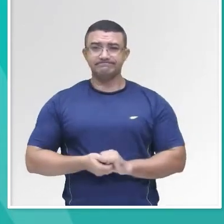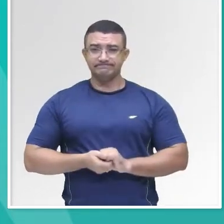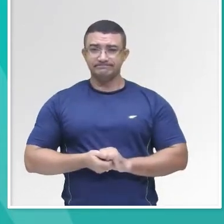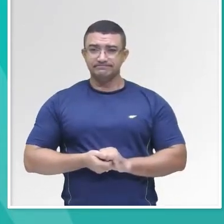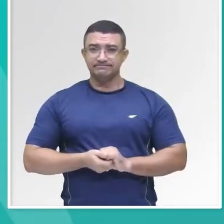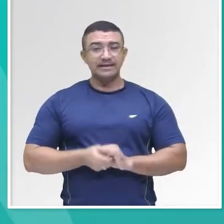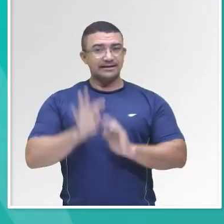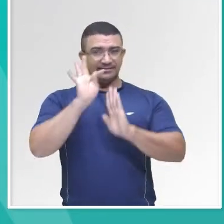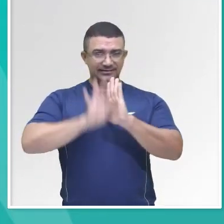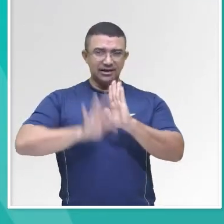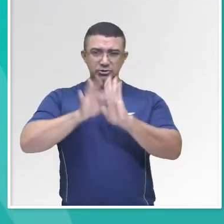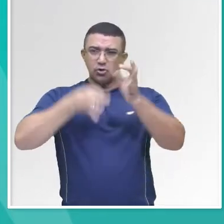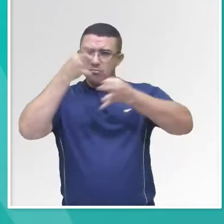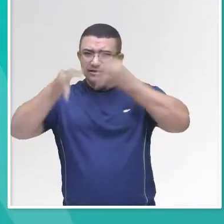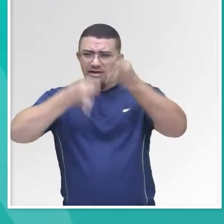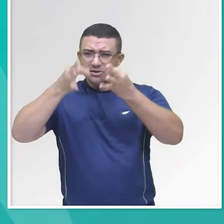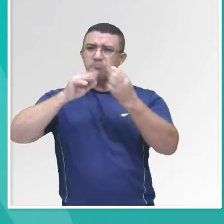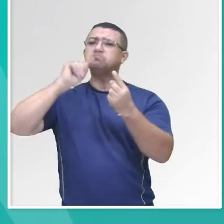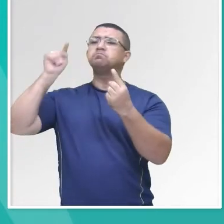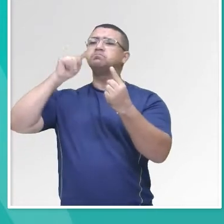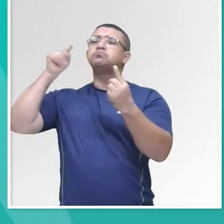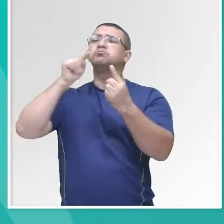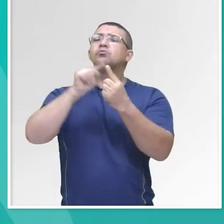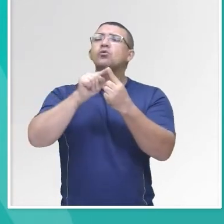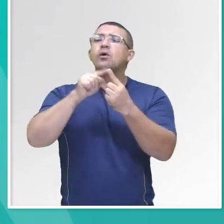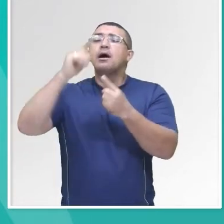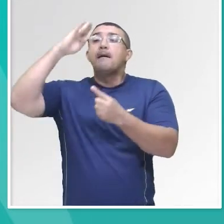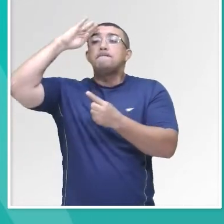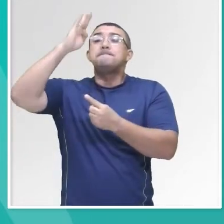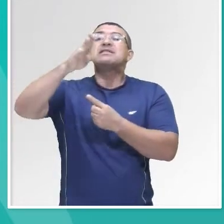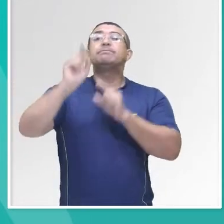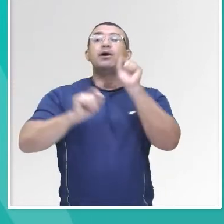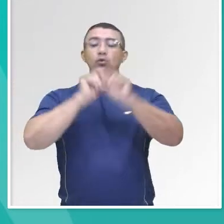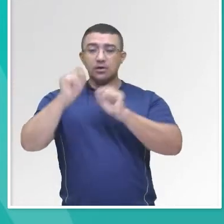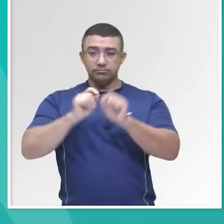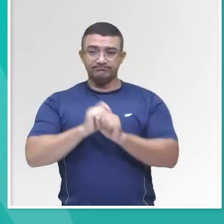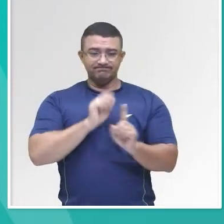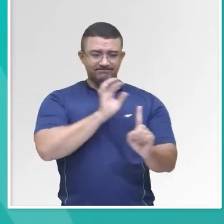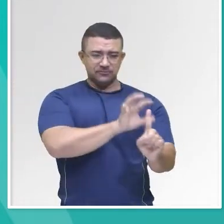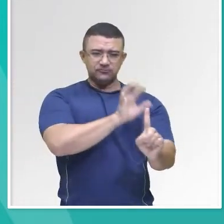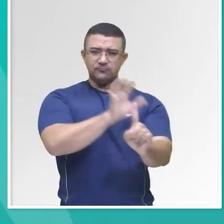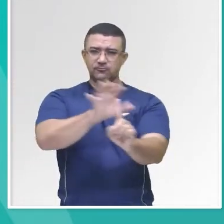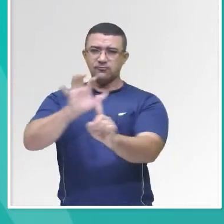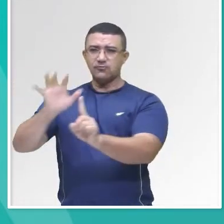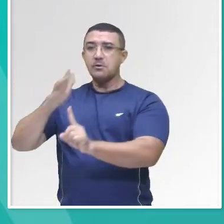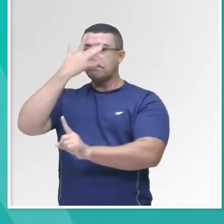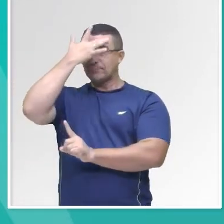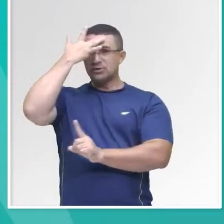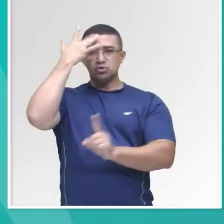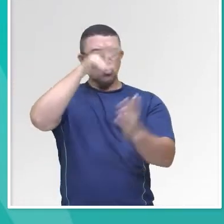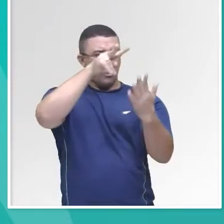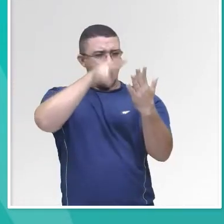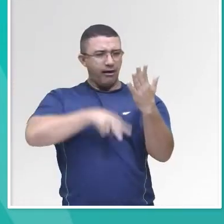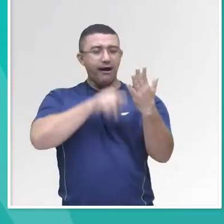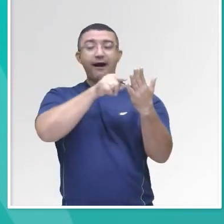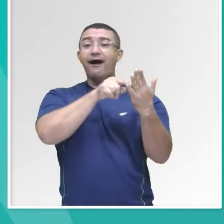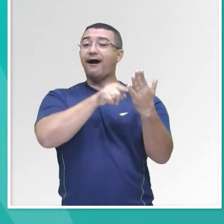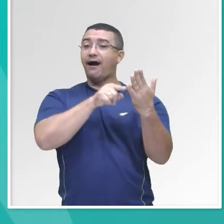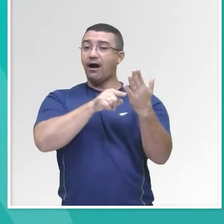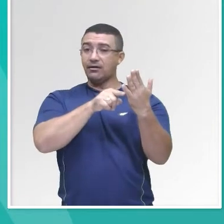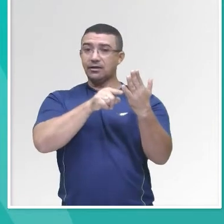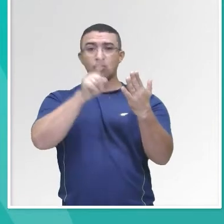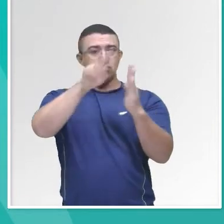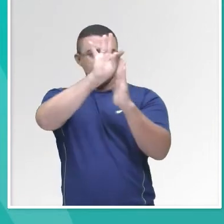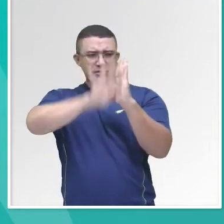contrário, ele tem por finalidade principal persuadir o leitor sobre o ponto de vista a respeito do